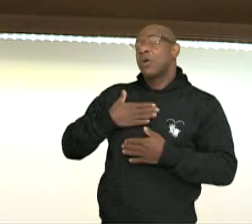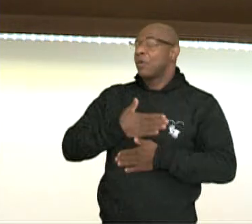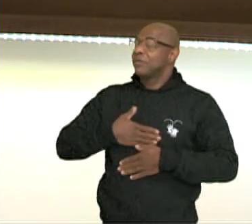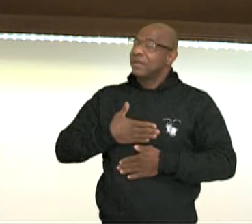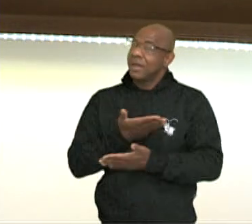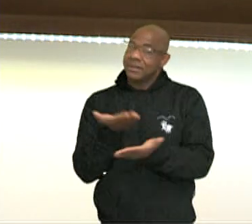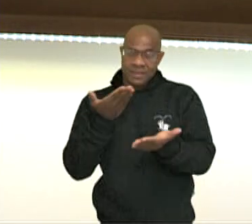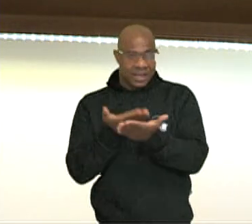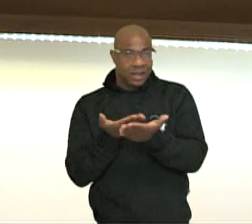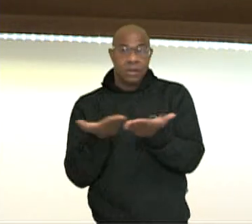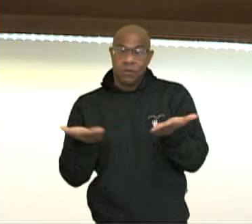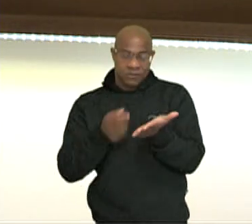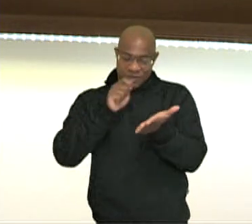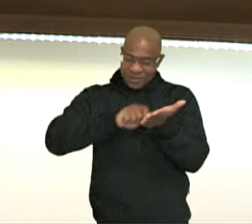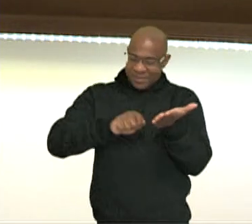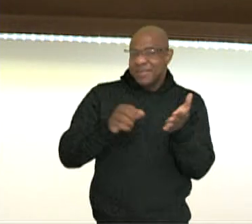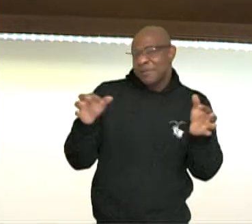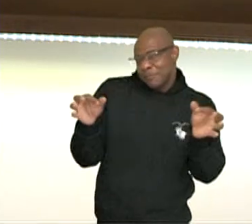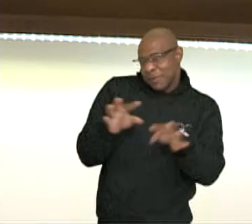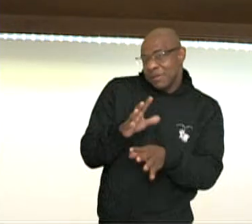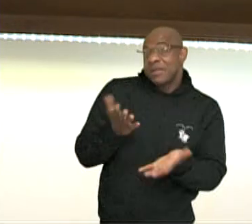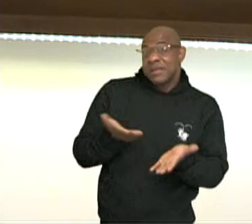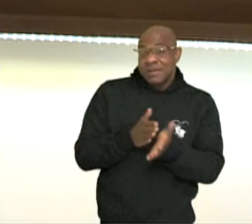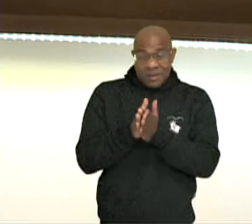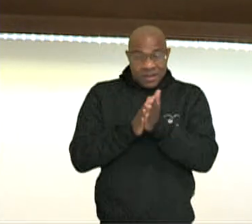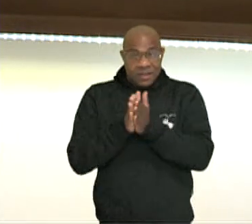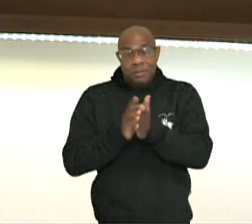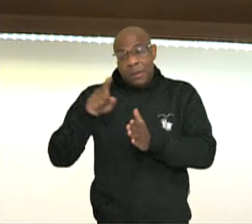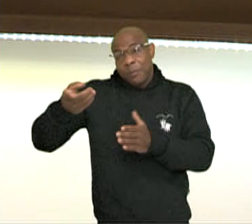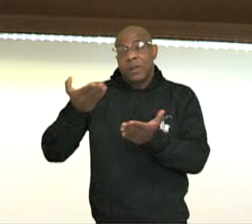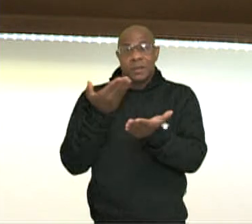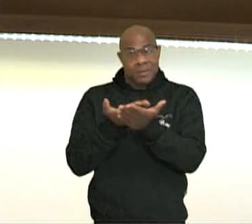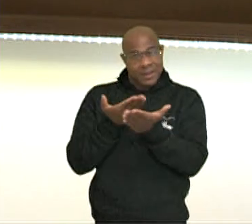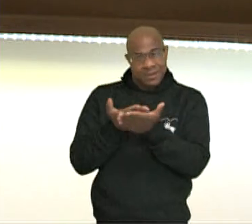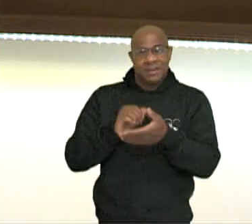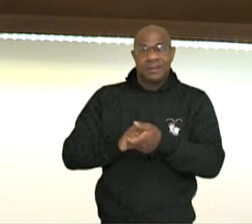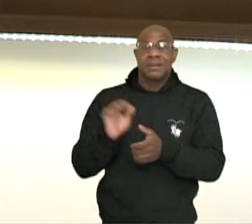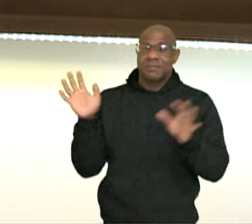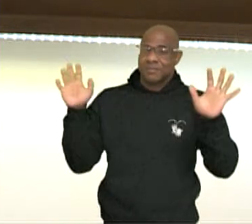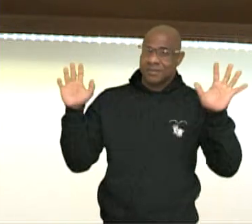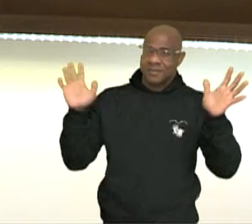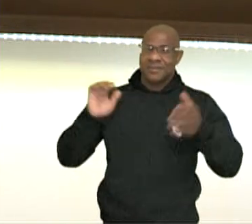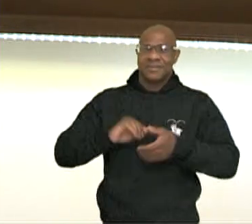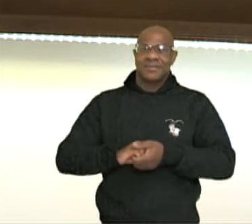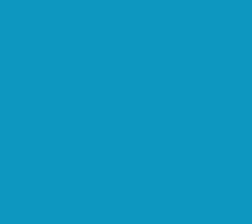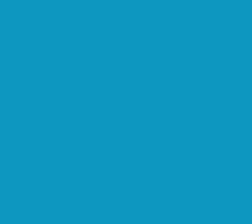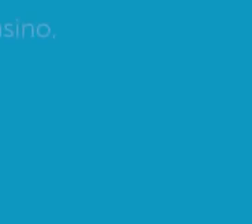aula, feito muitas anotações. Já estou ansiosa para o nosso próximo encontro. Até breve!